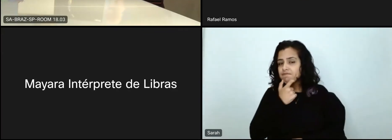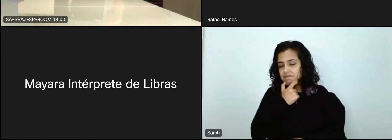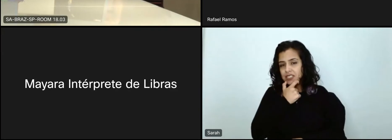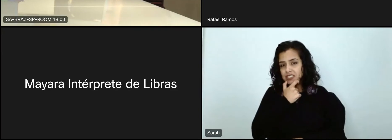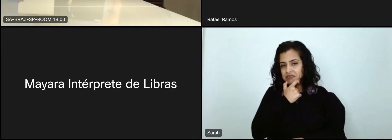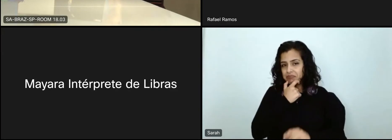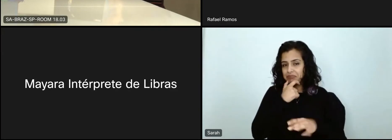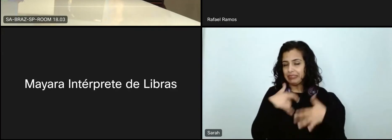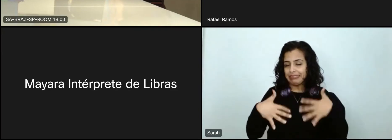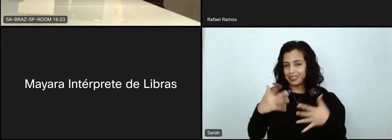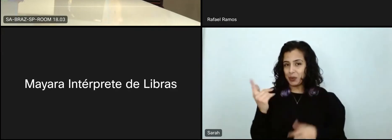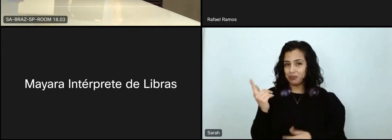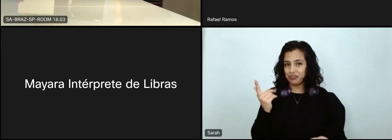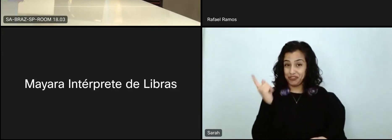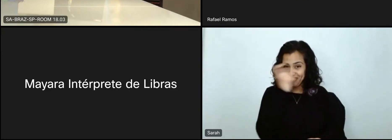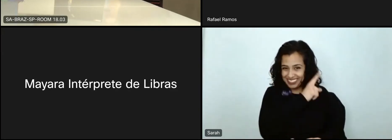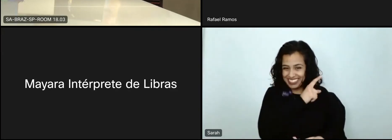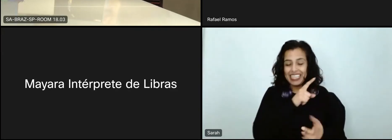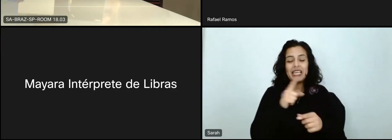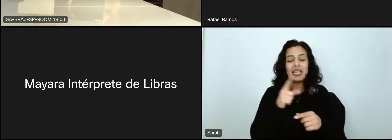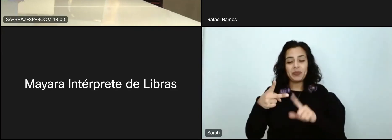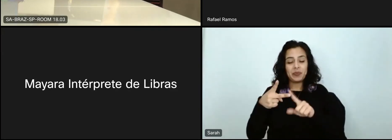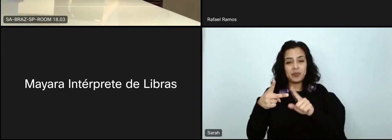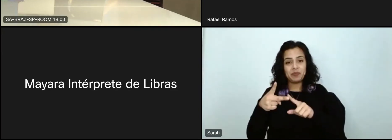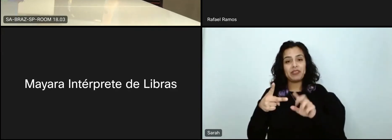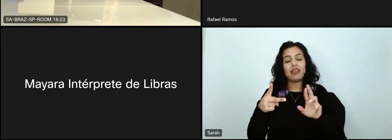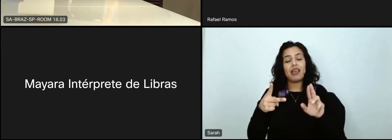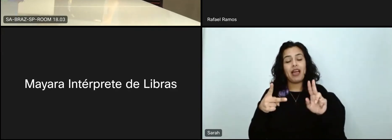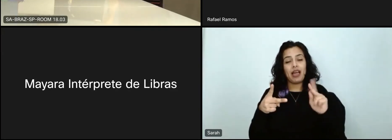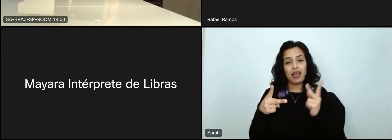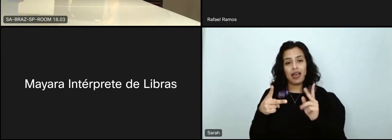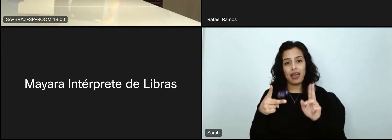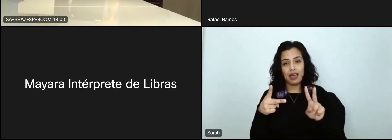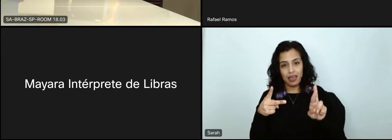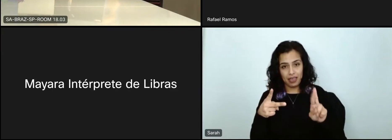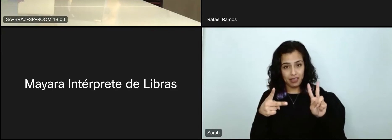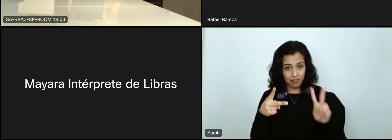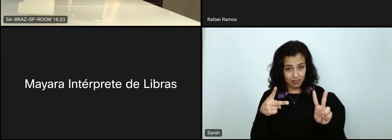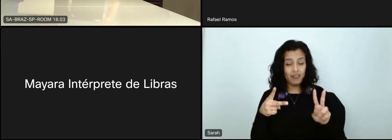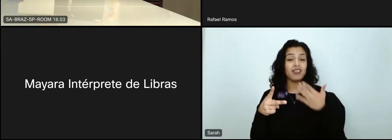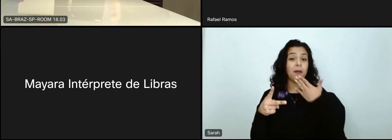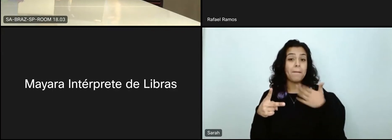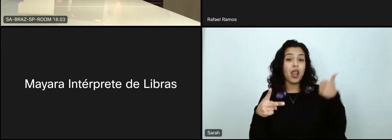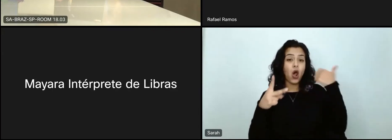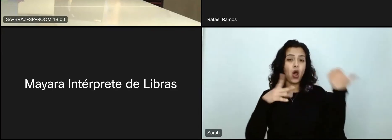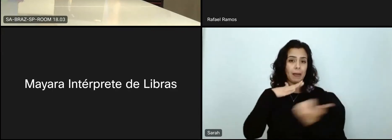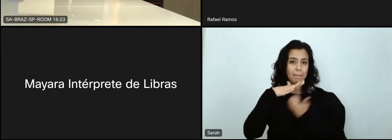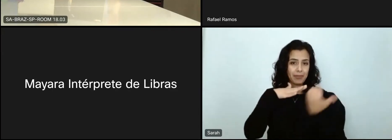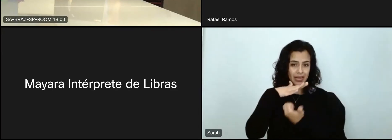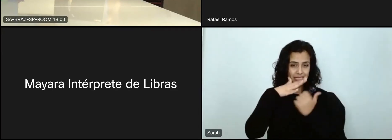aí, e pela HRC, Equidade BR, como uma das melhores empresas do Brasil para as pessoas da